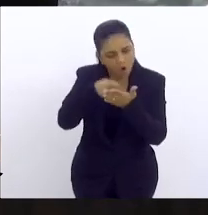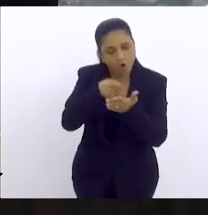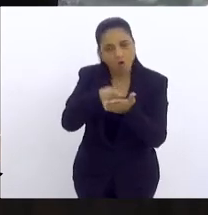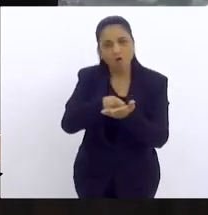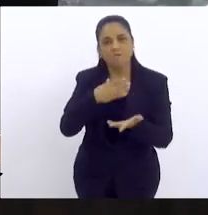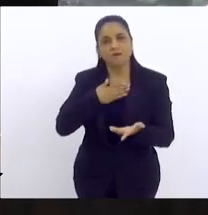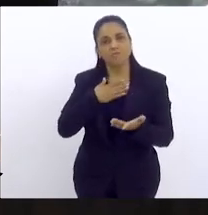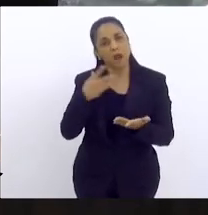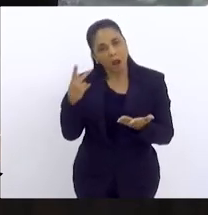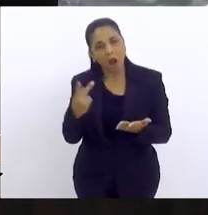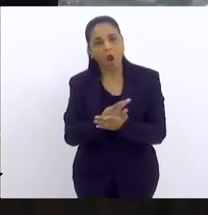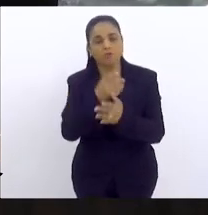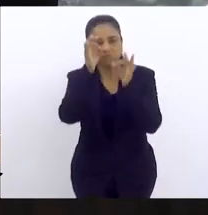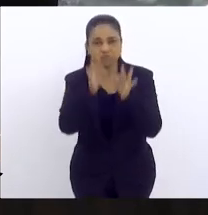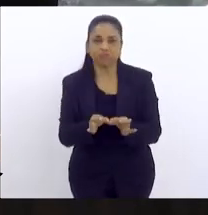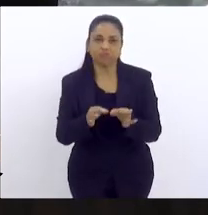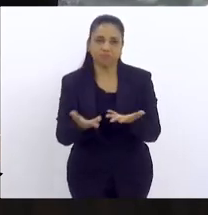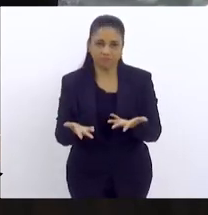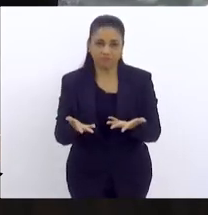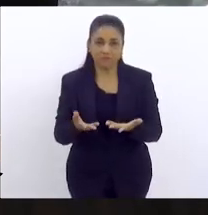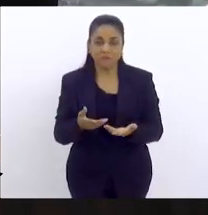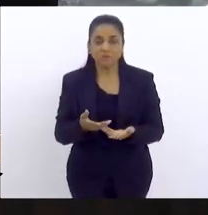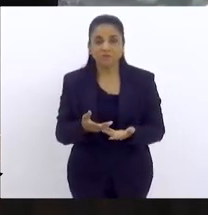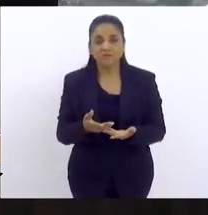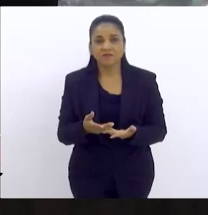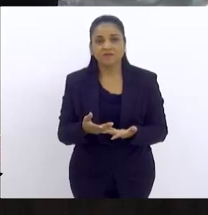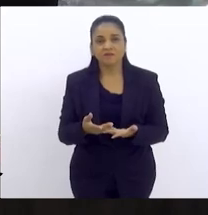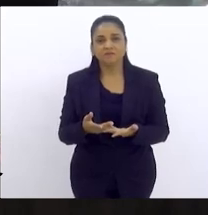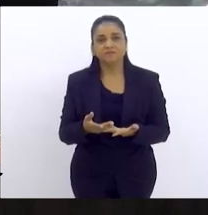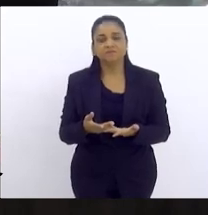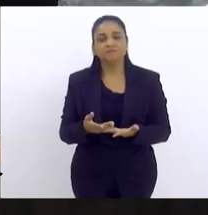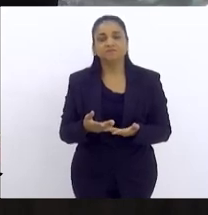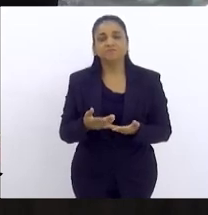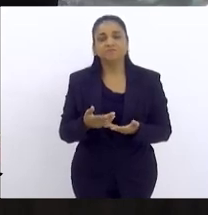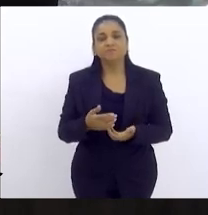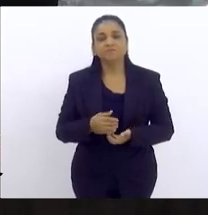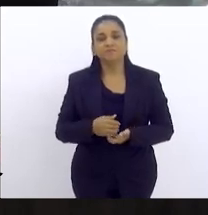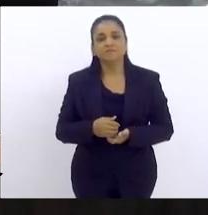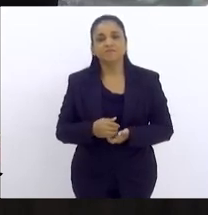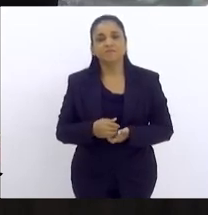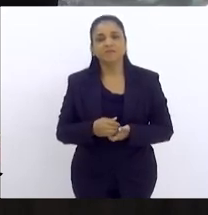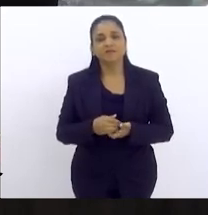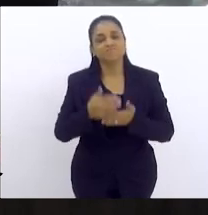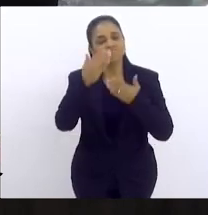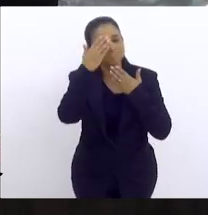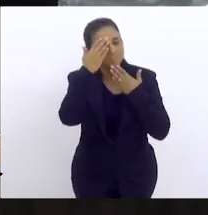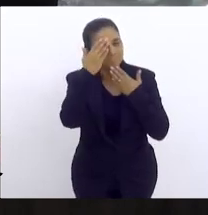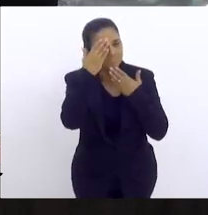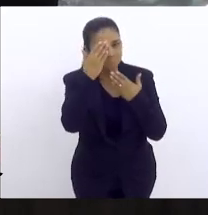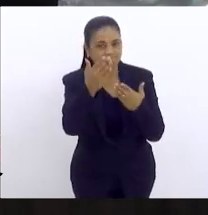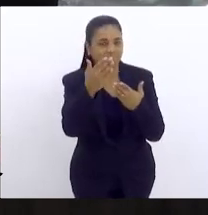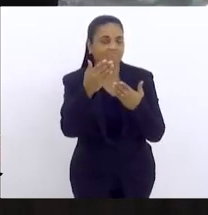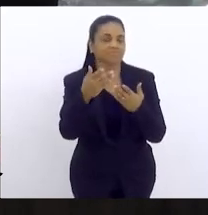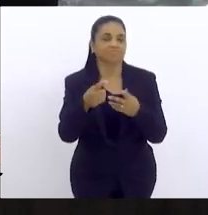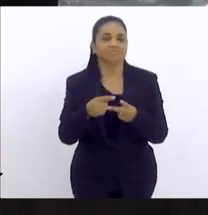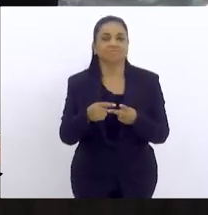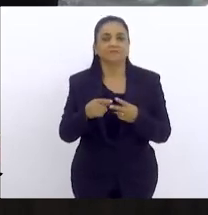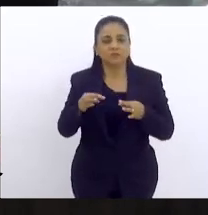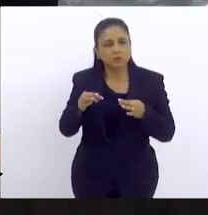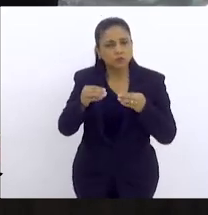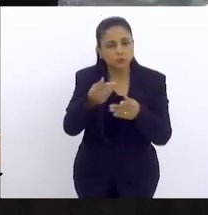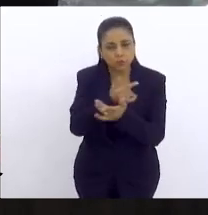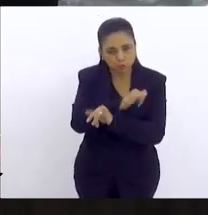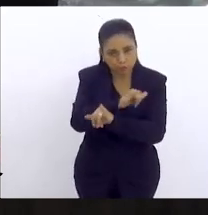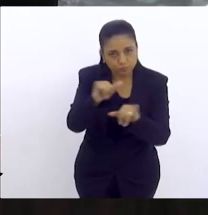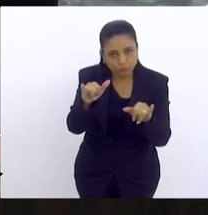é coisa possa acontecer o mais eu quero que externar meu agradecimento dizer a todos